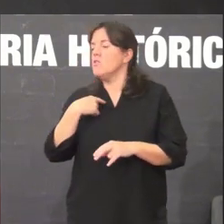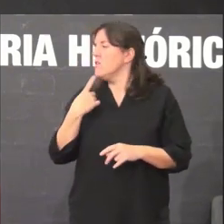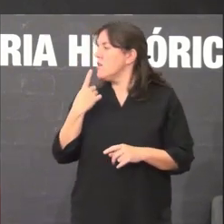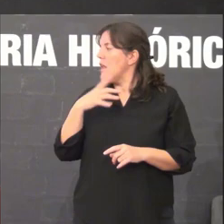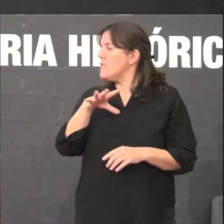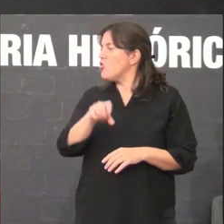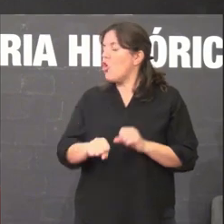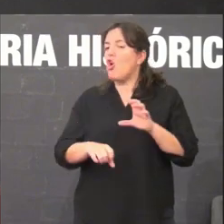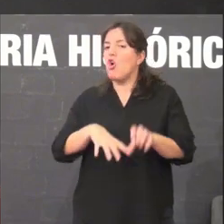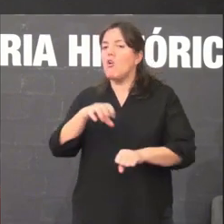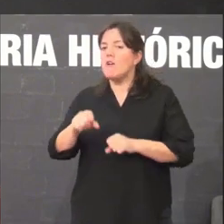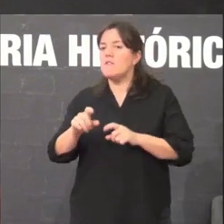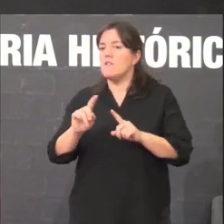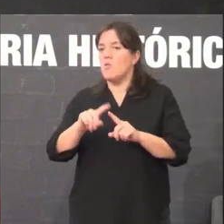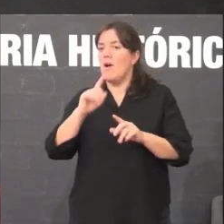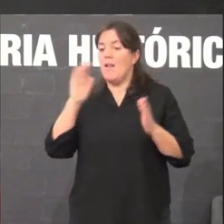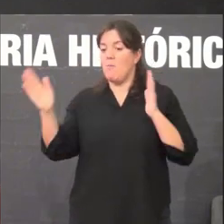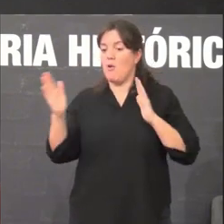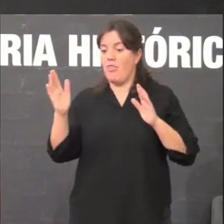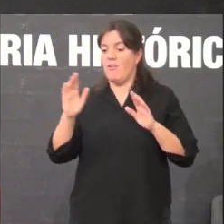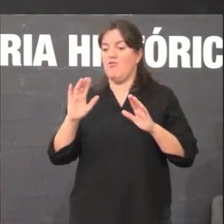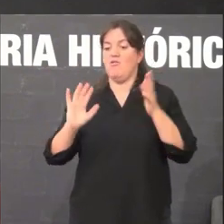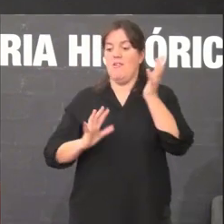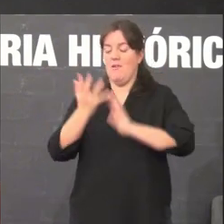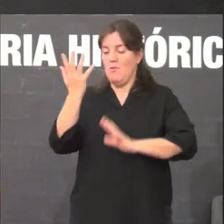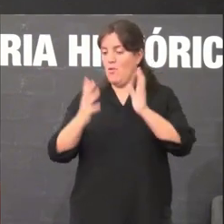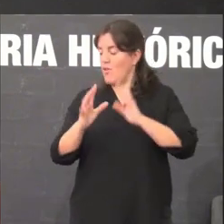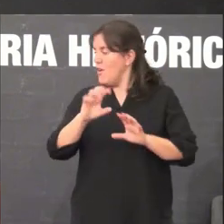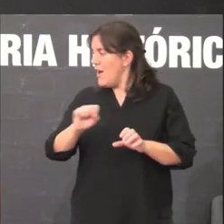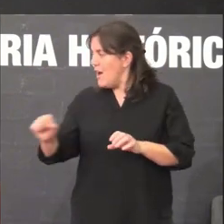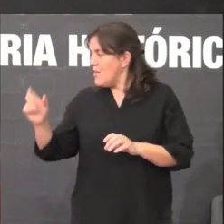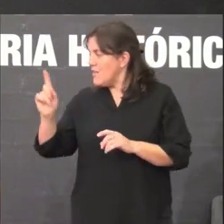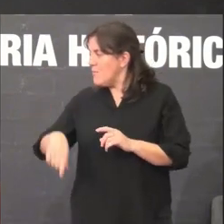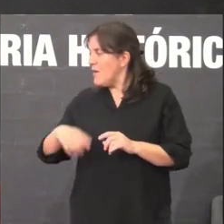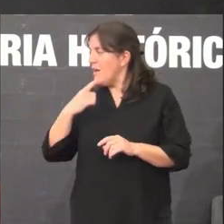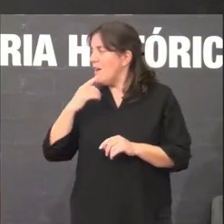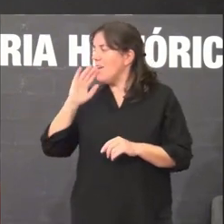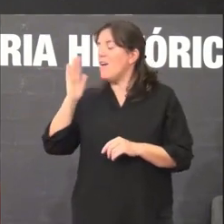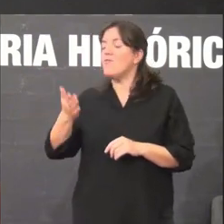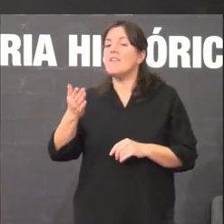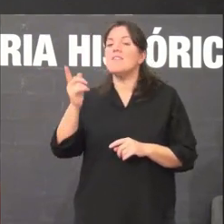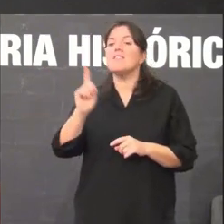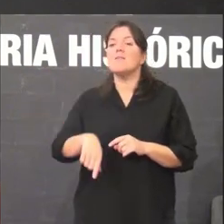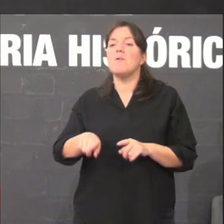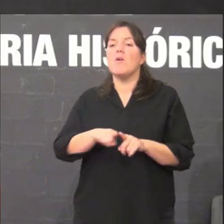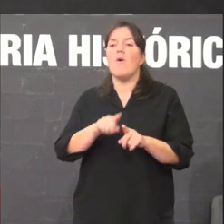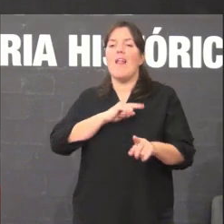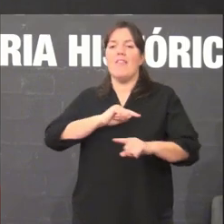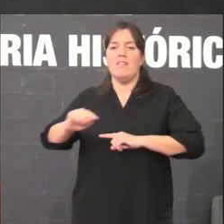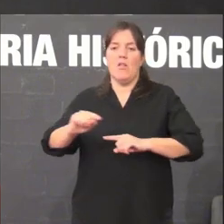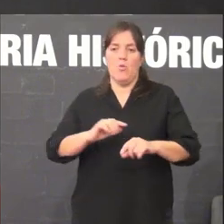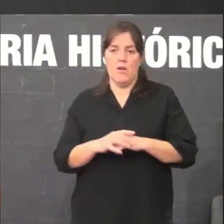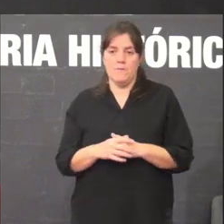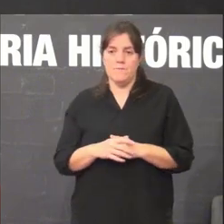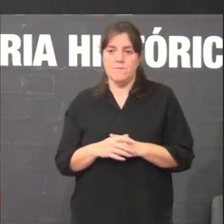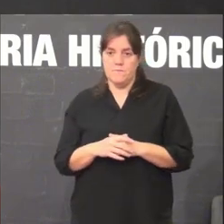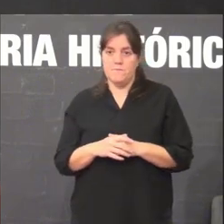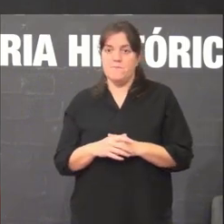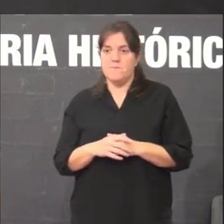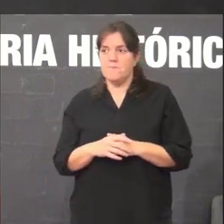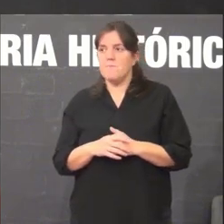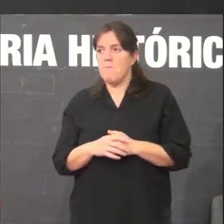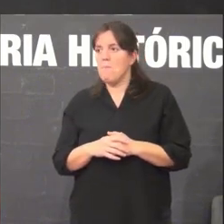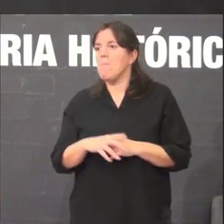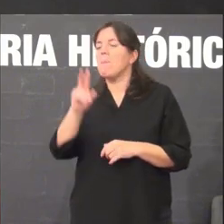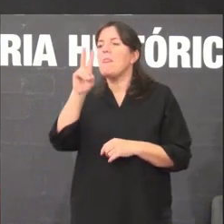o processo revolucionário e acerca também, no fundo, do que foi a ditadura. Esta fase, ou esta